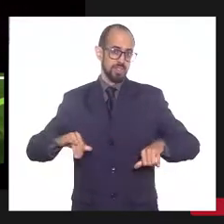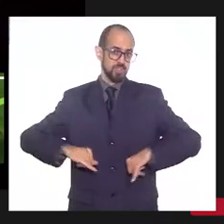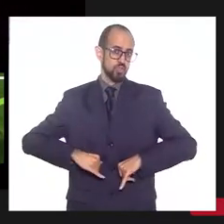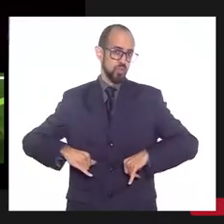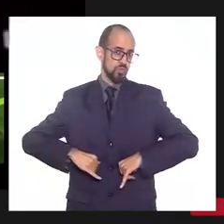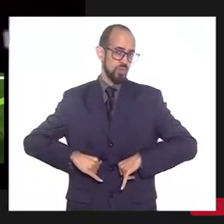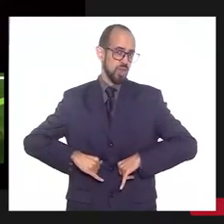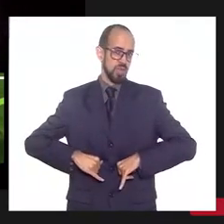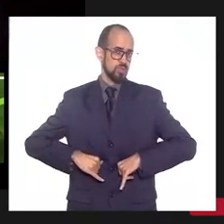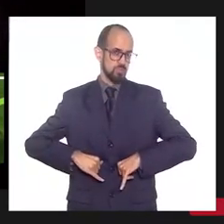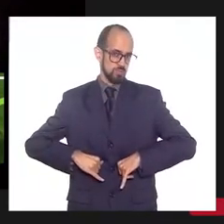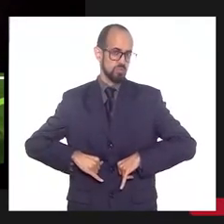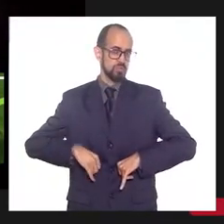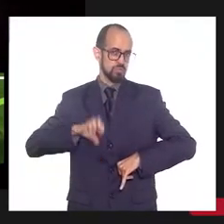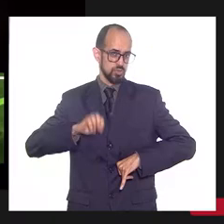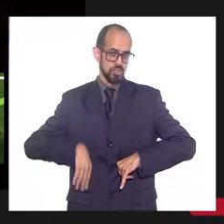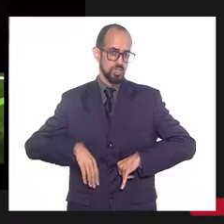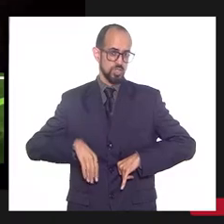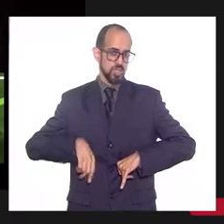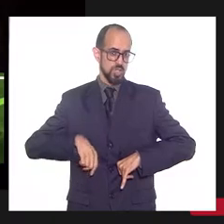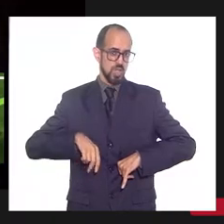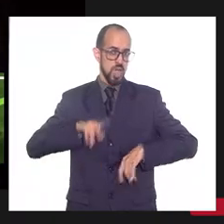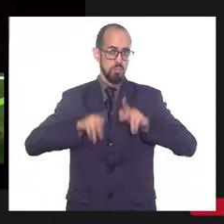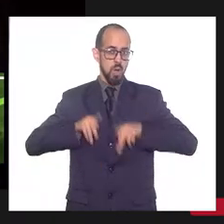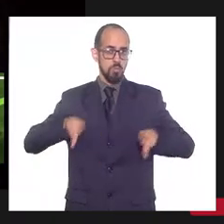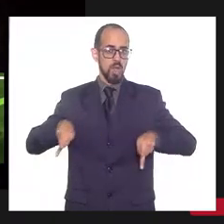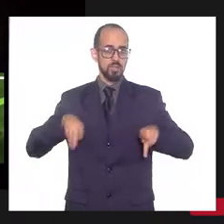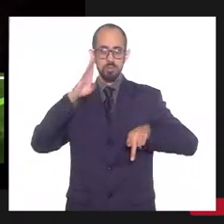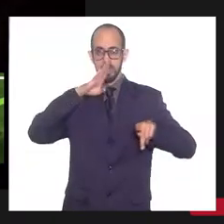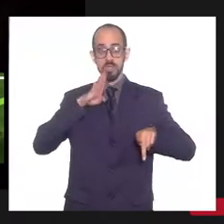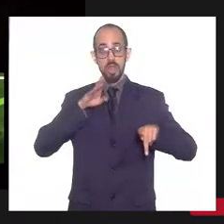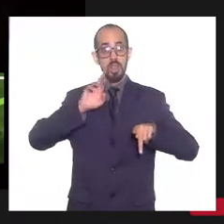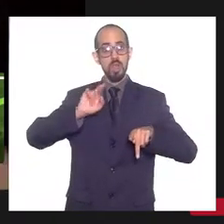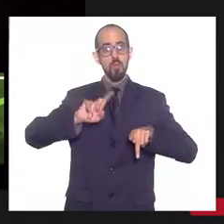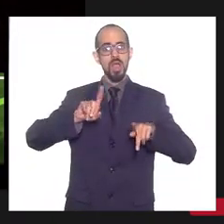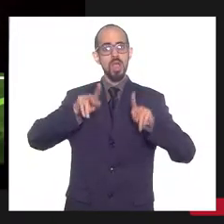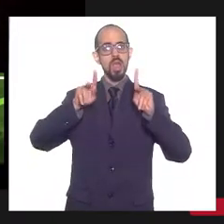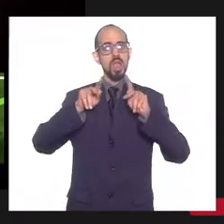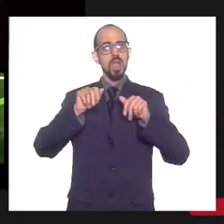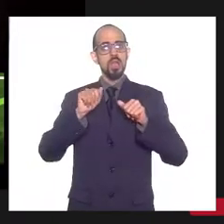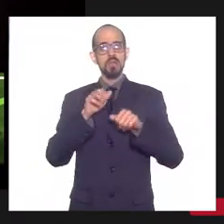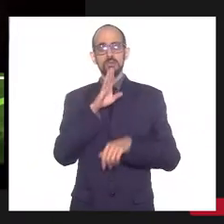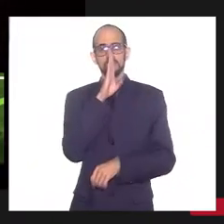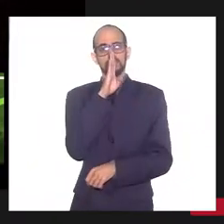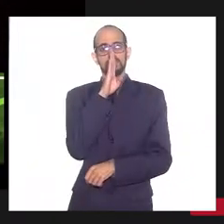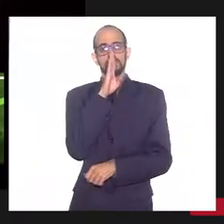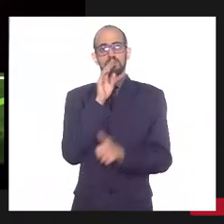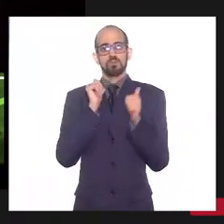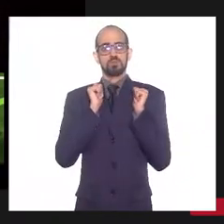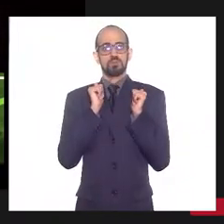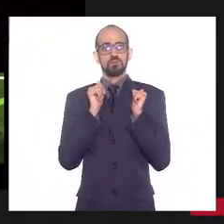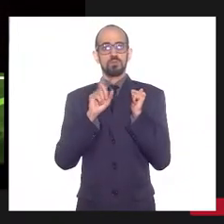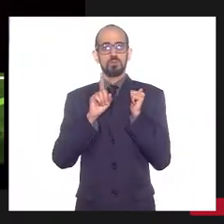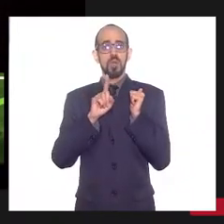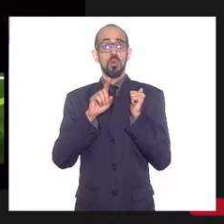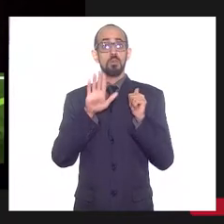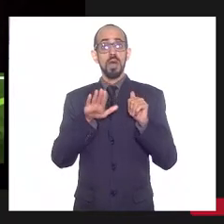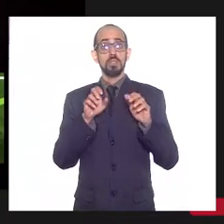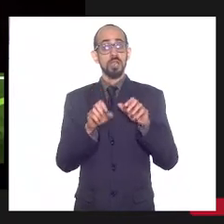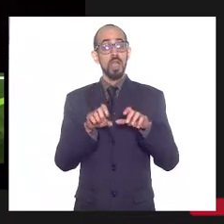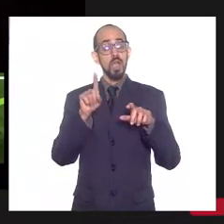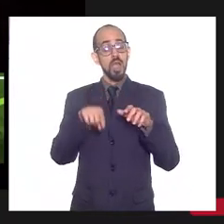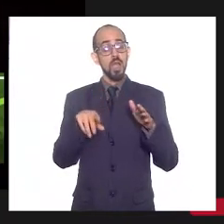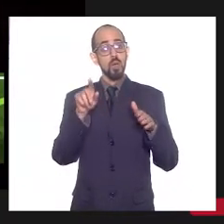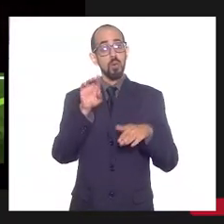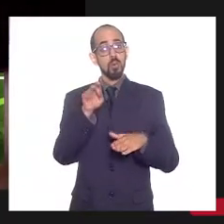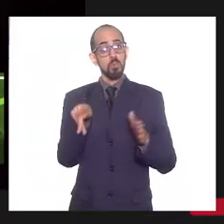foto não vou dizer que o povo brasileiro é Pacífico o passivo não é isso mas é que hoje é o estado quem está envolvido